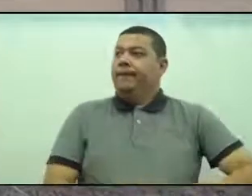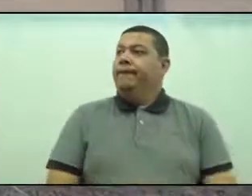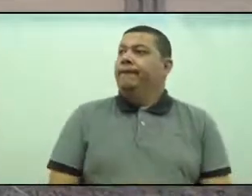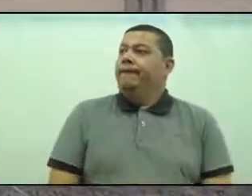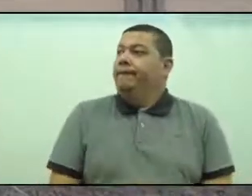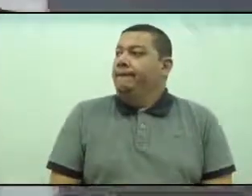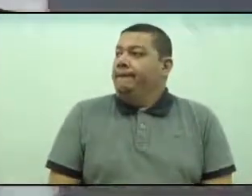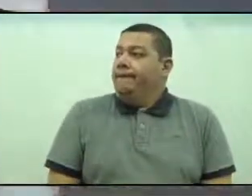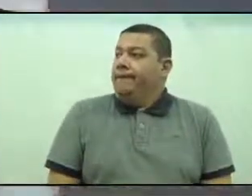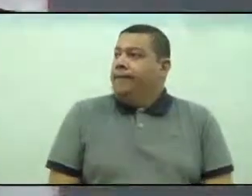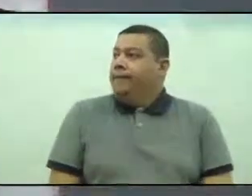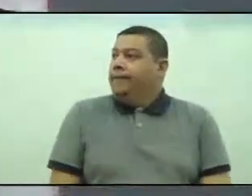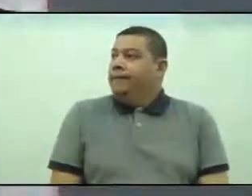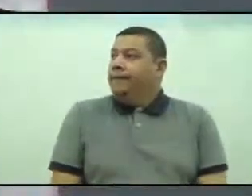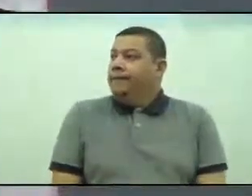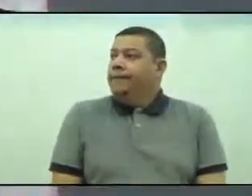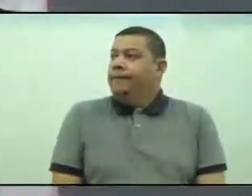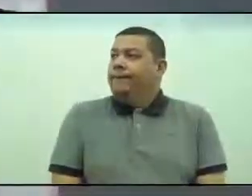de um minuto para terminar.